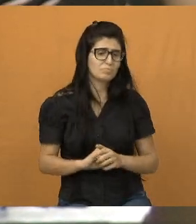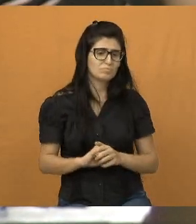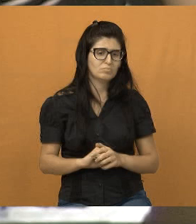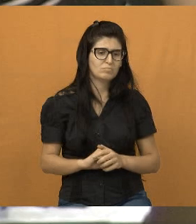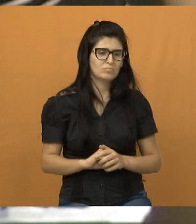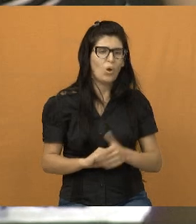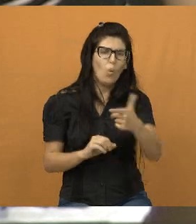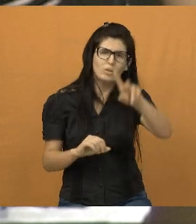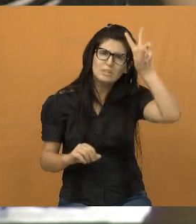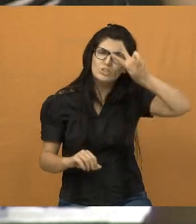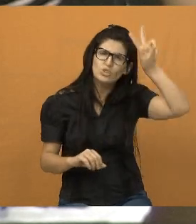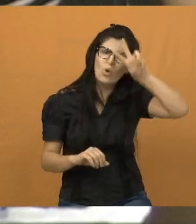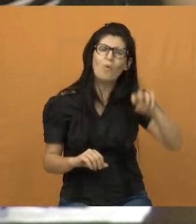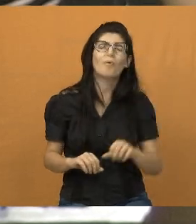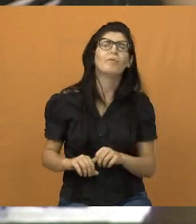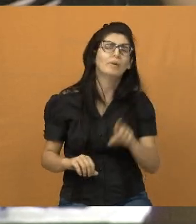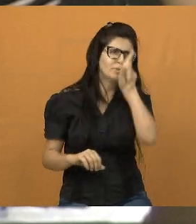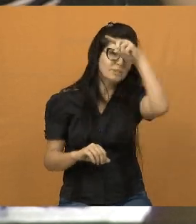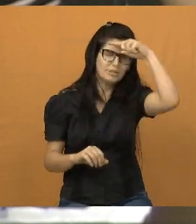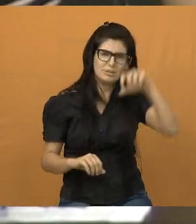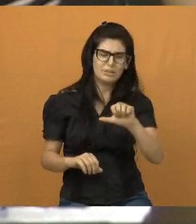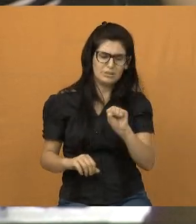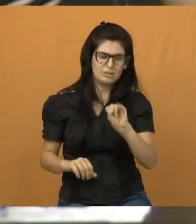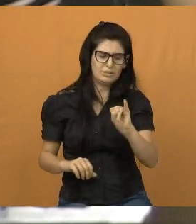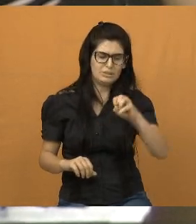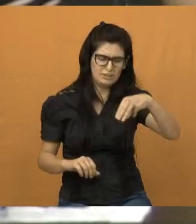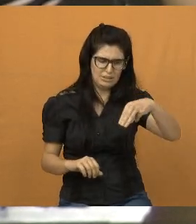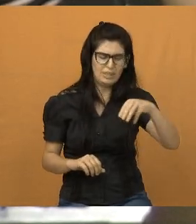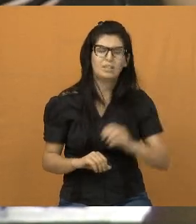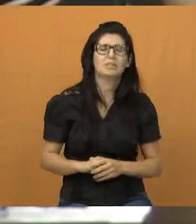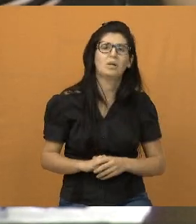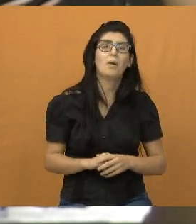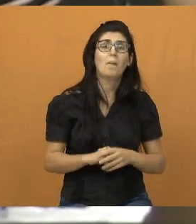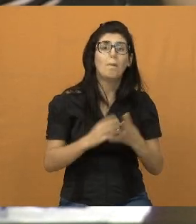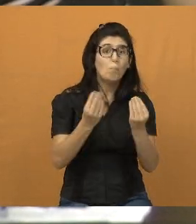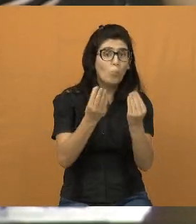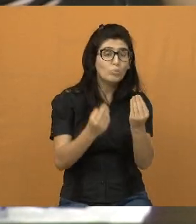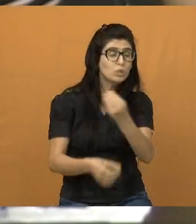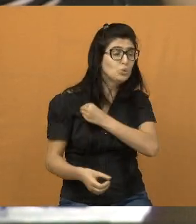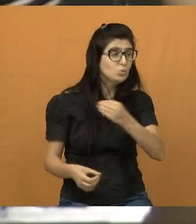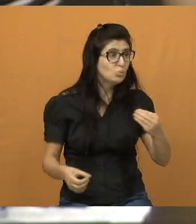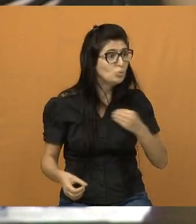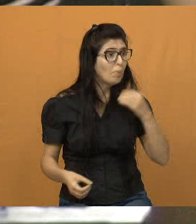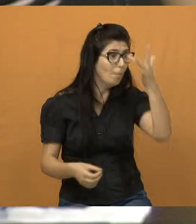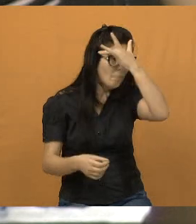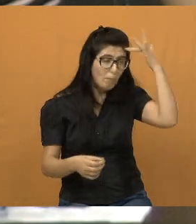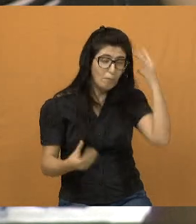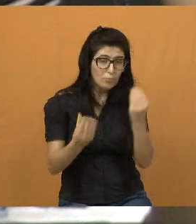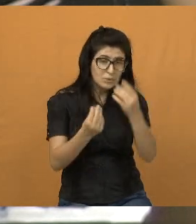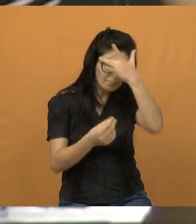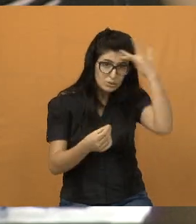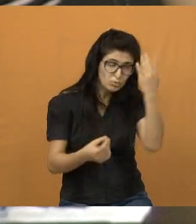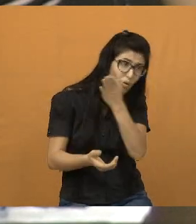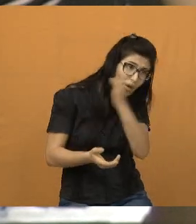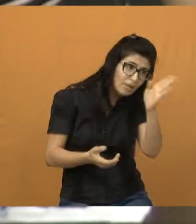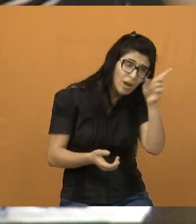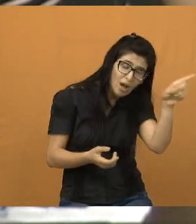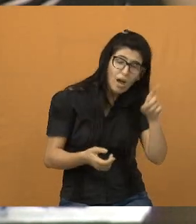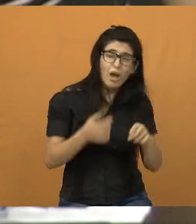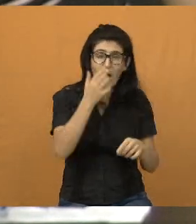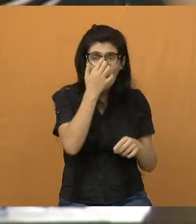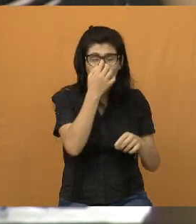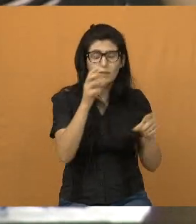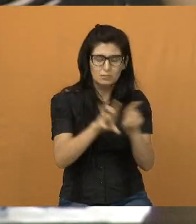o SIM, né? Como está aumentando muito o número de consultas lá, vai aumentar também o número de procedimentos e o